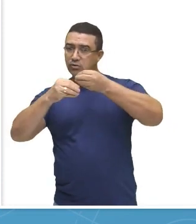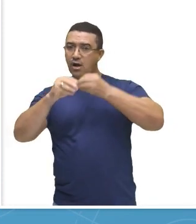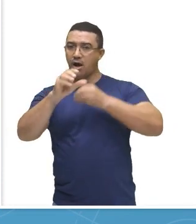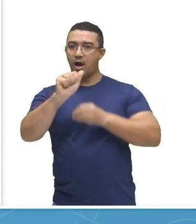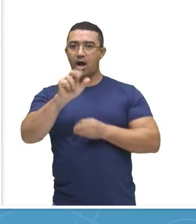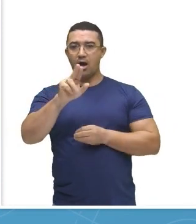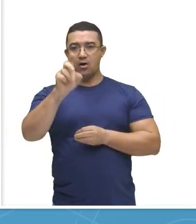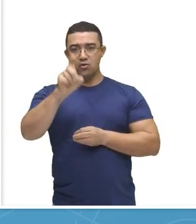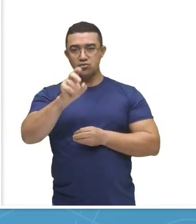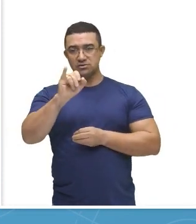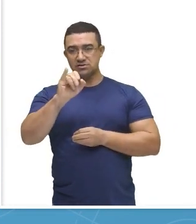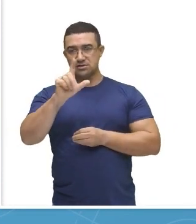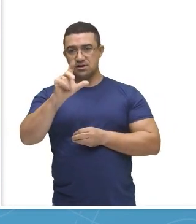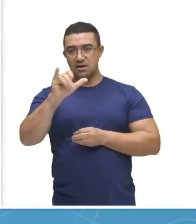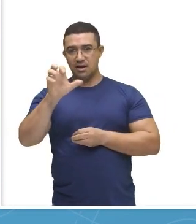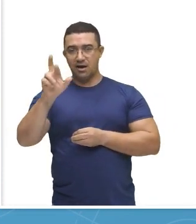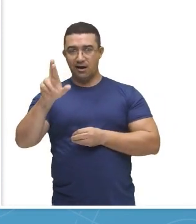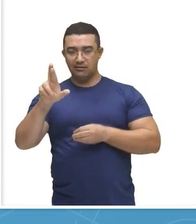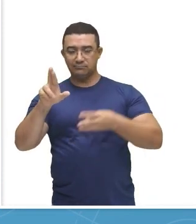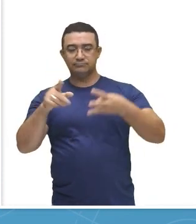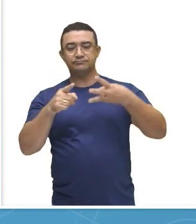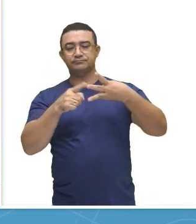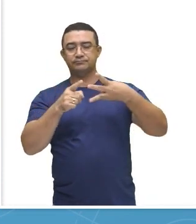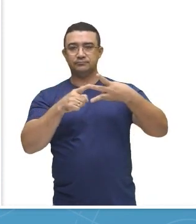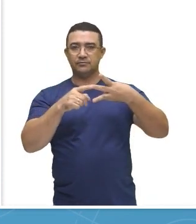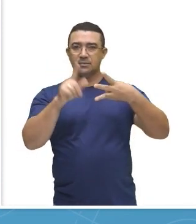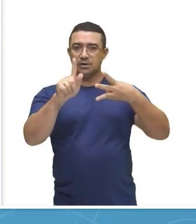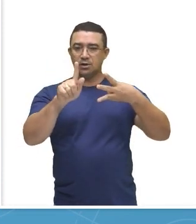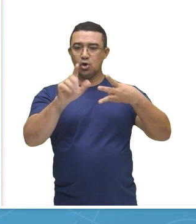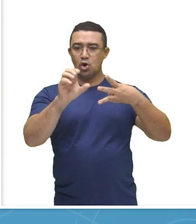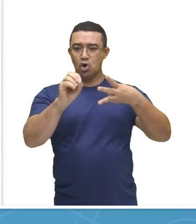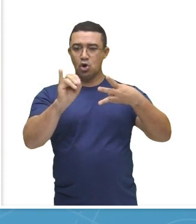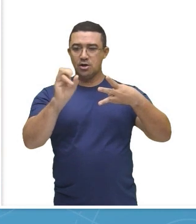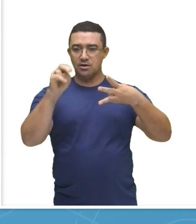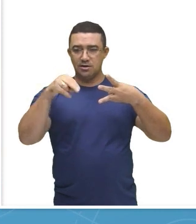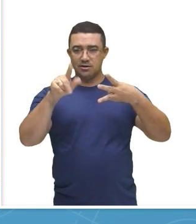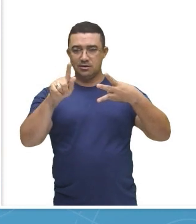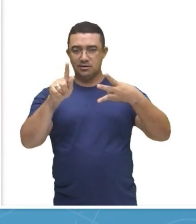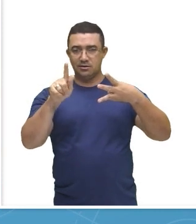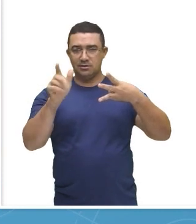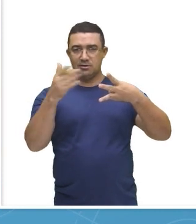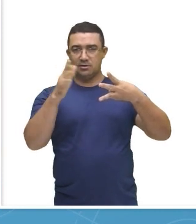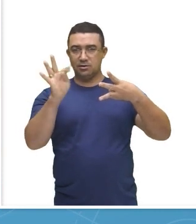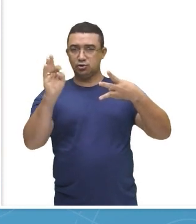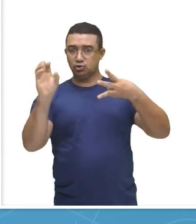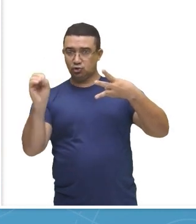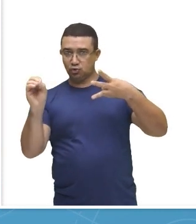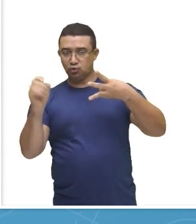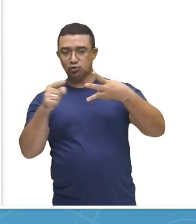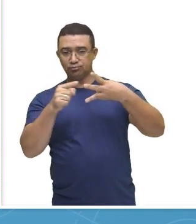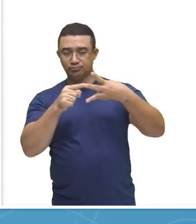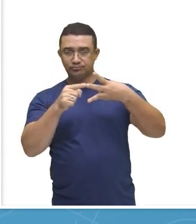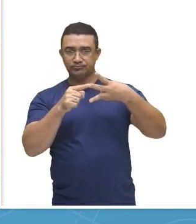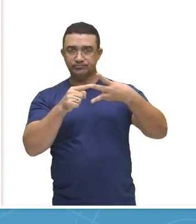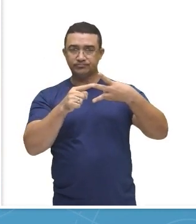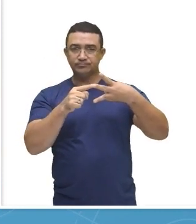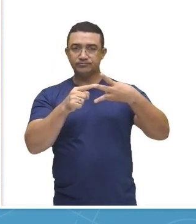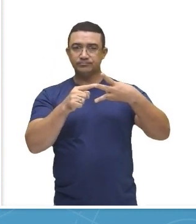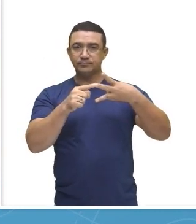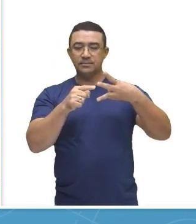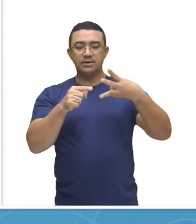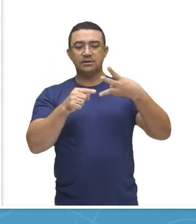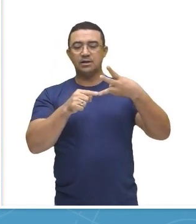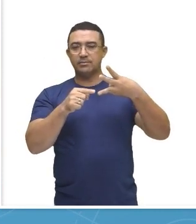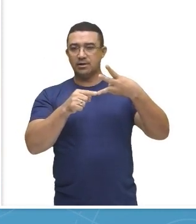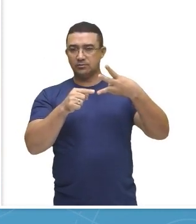auxiliares, tá? O going to é auxiliar também. E o verbo que vai dizer o que vai